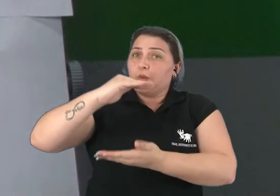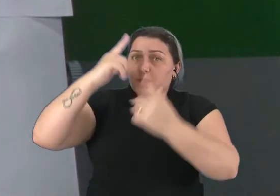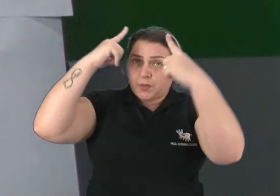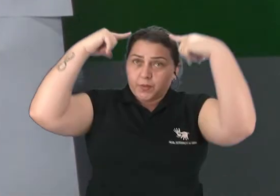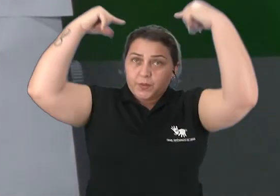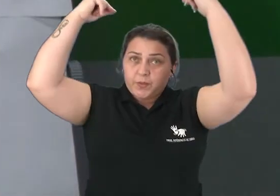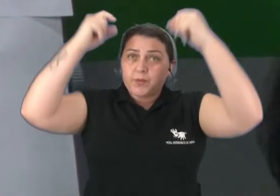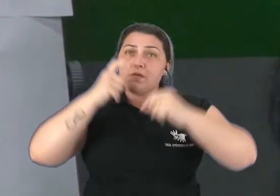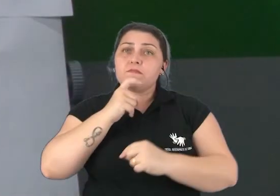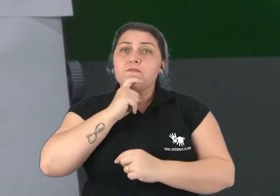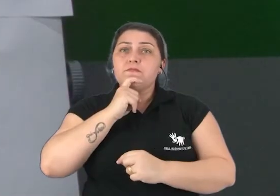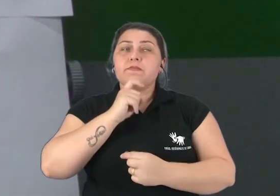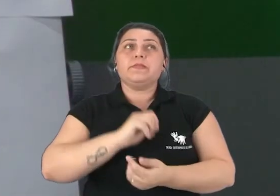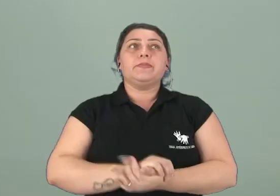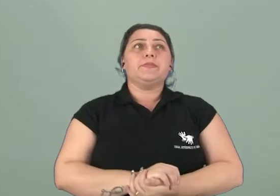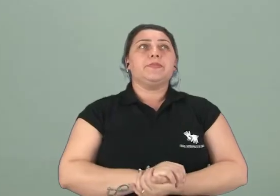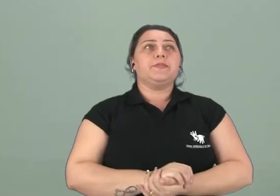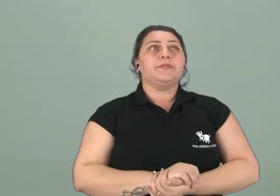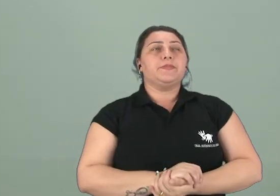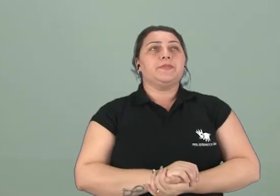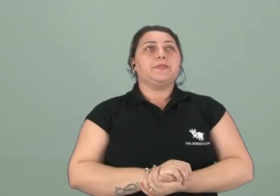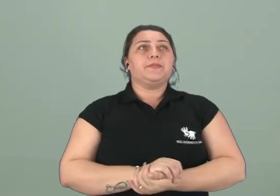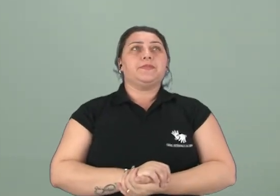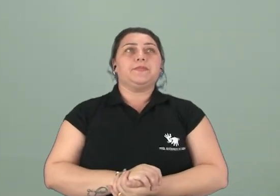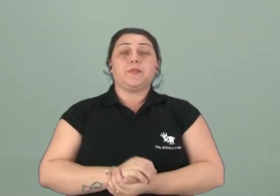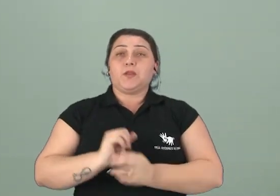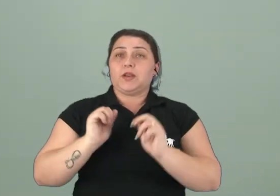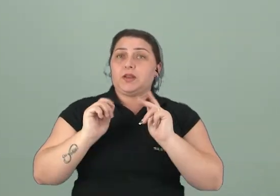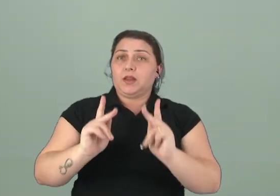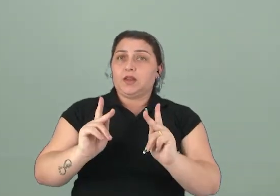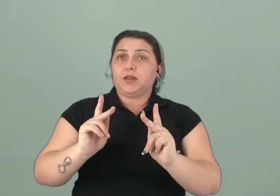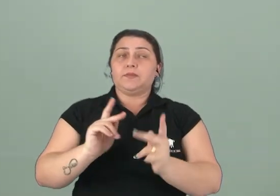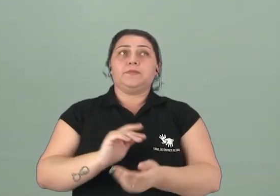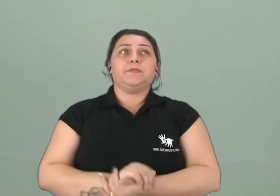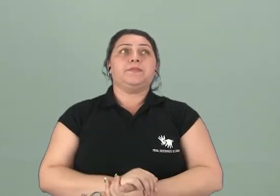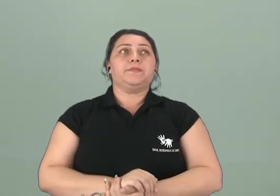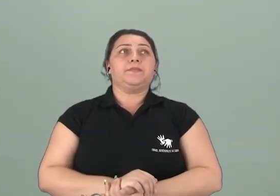a mulher e os 2 anãozinhos, ok?